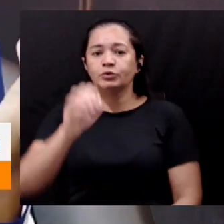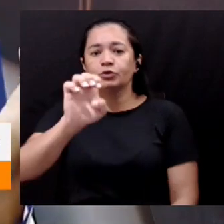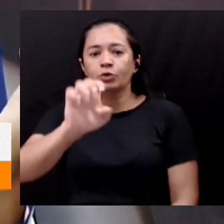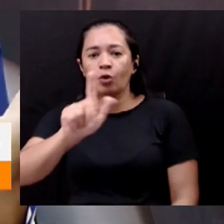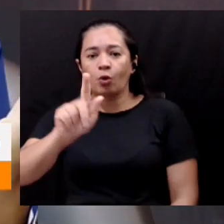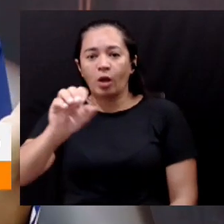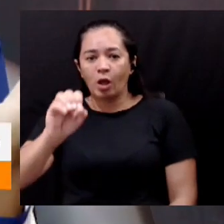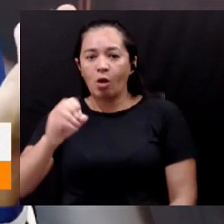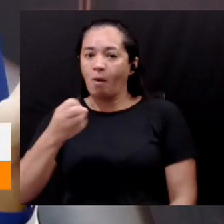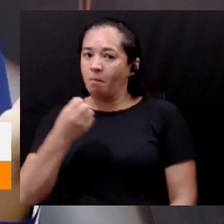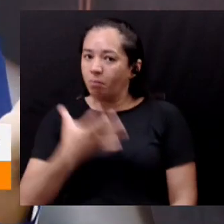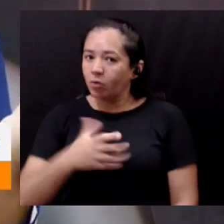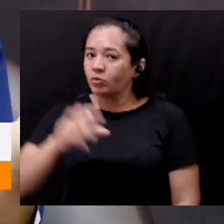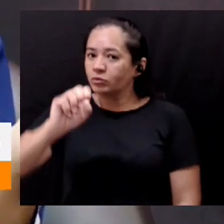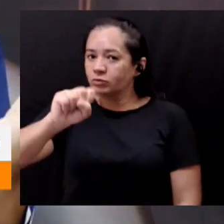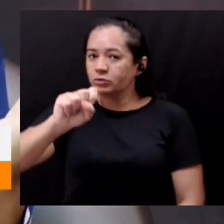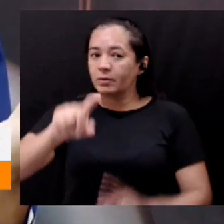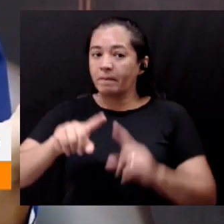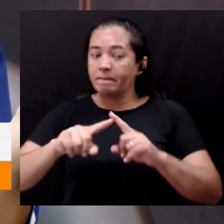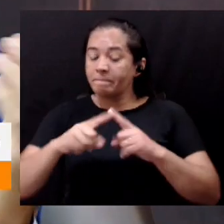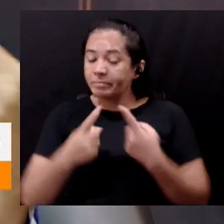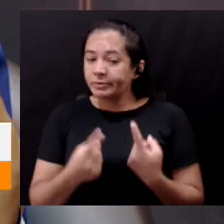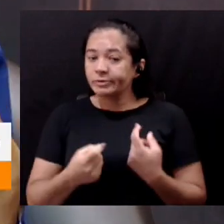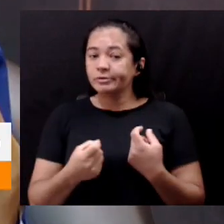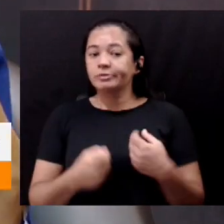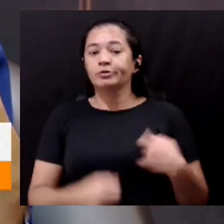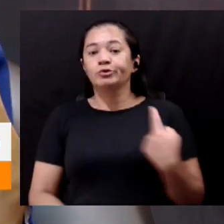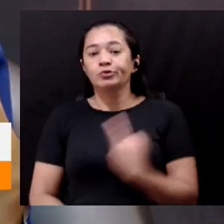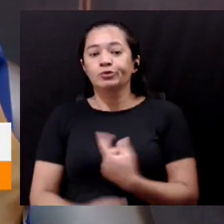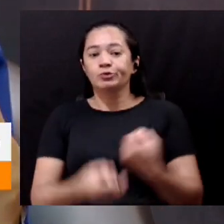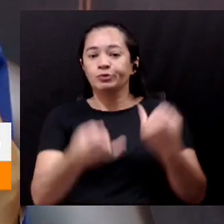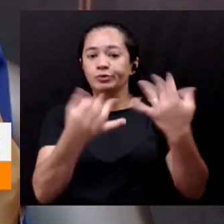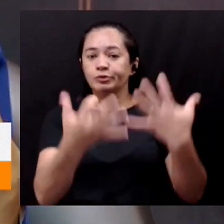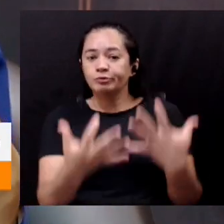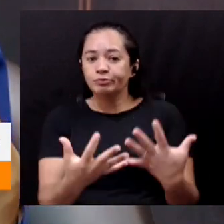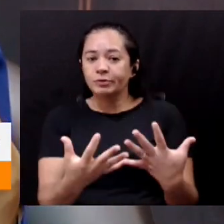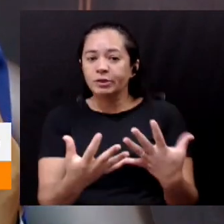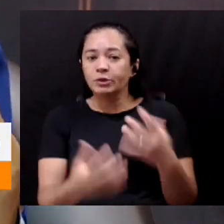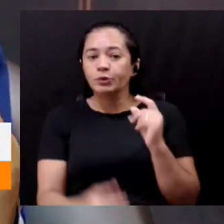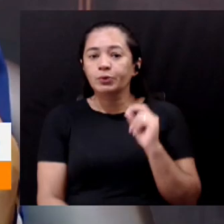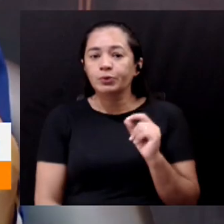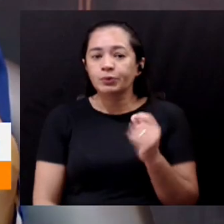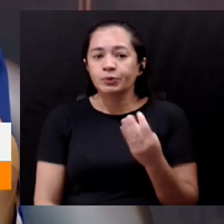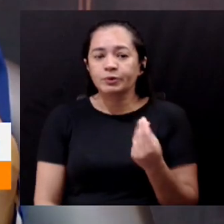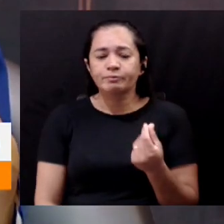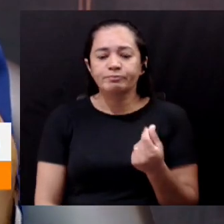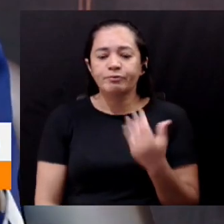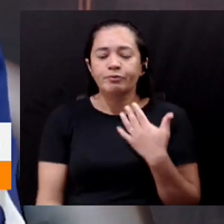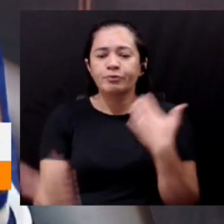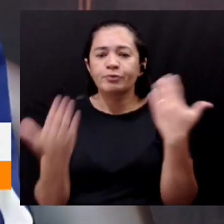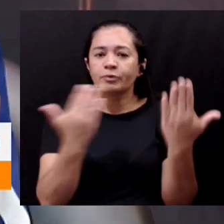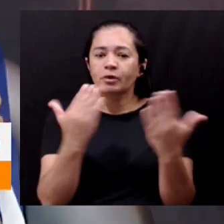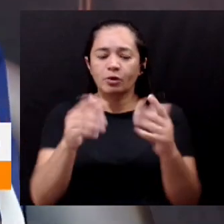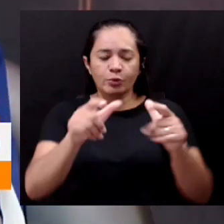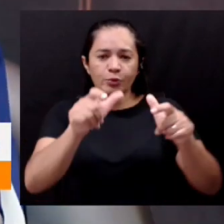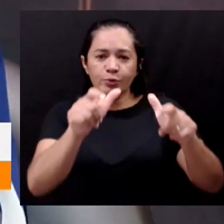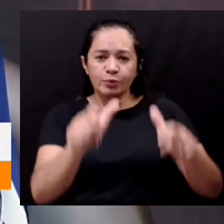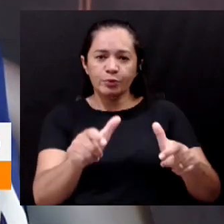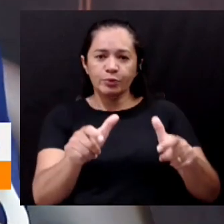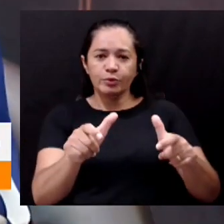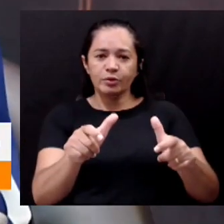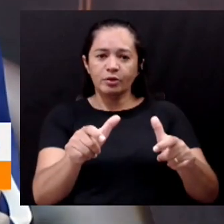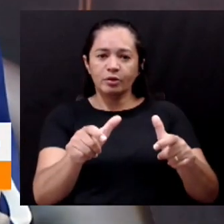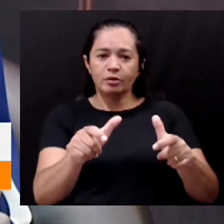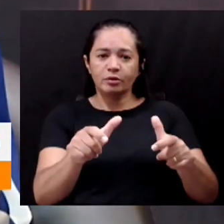quando a gente fala, né, dessa forma mais de senso comum do ego, é como aquele lugar de, vou colocar alguns nomes